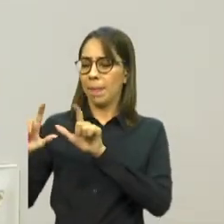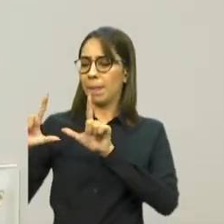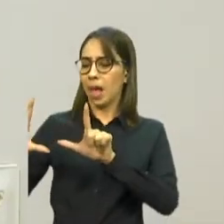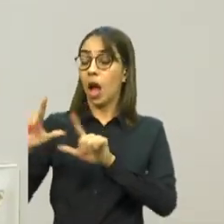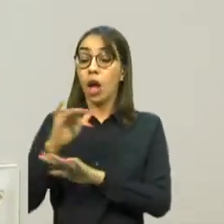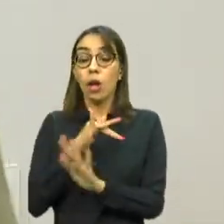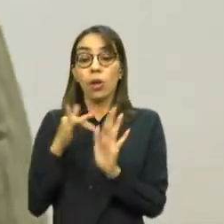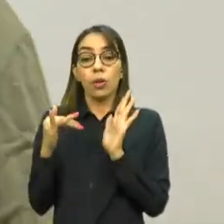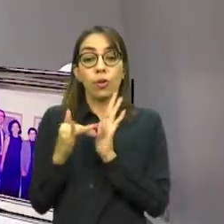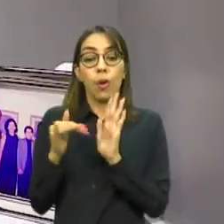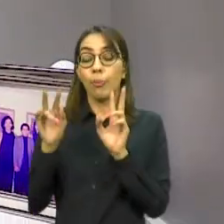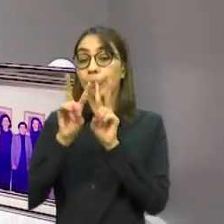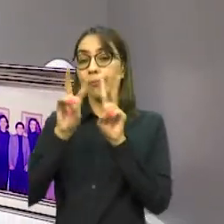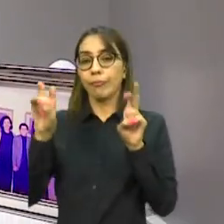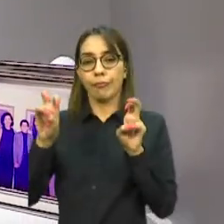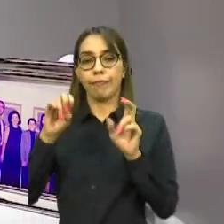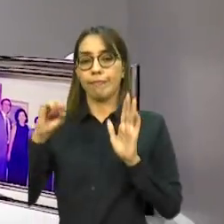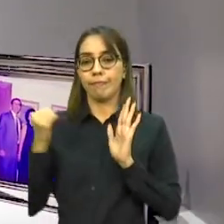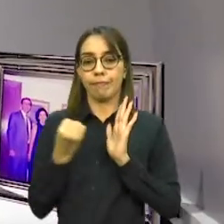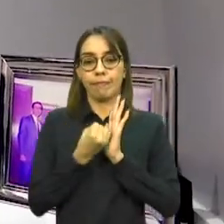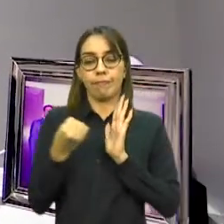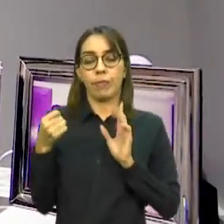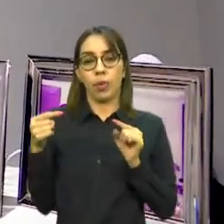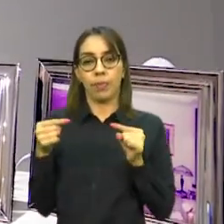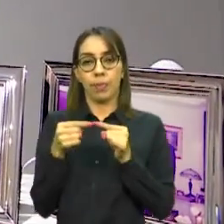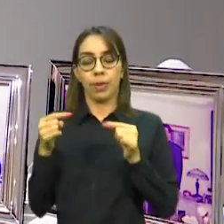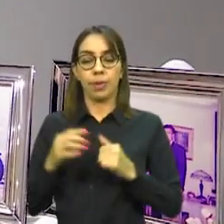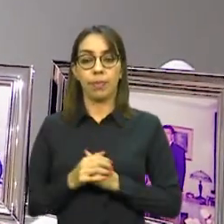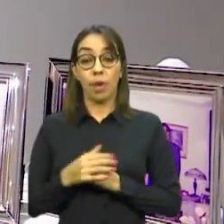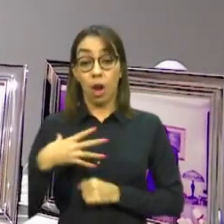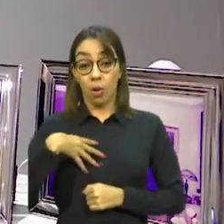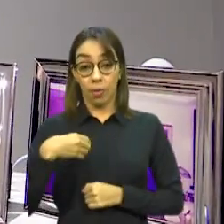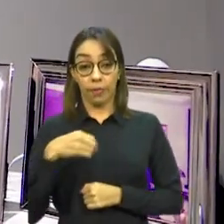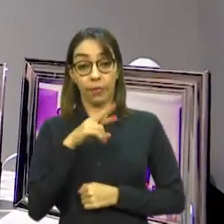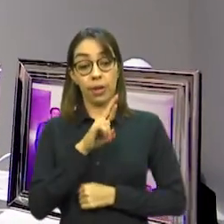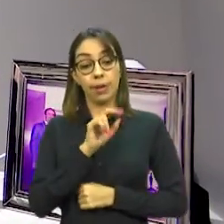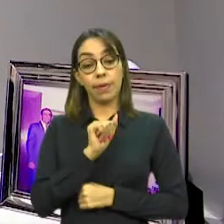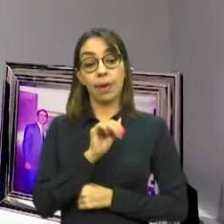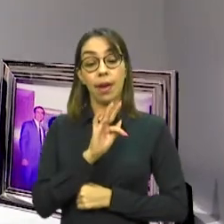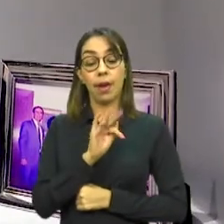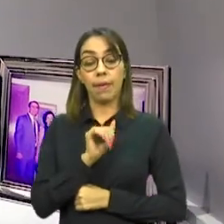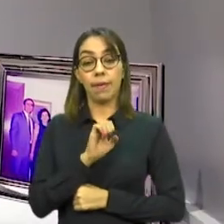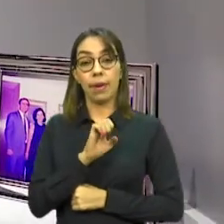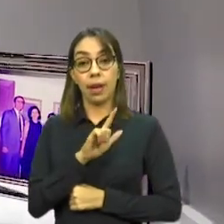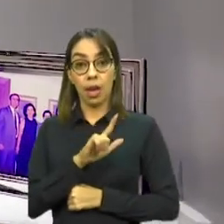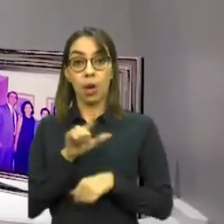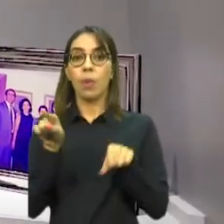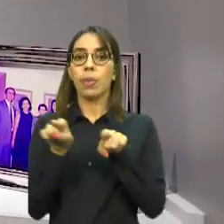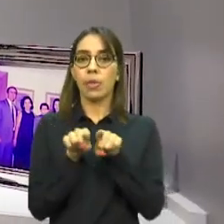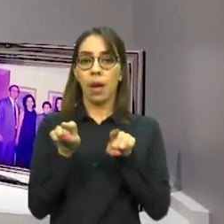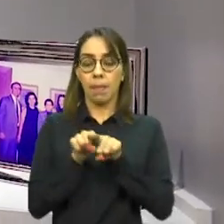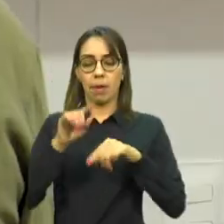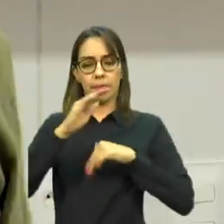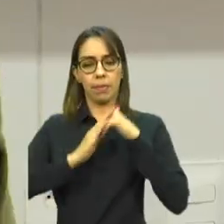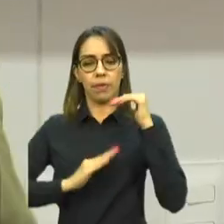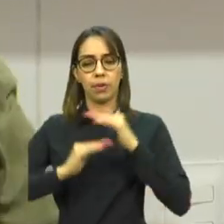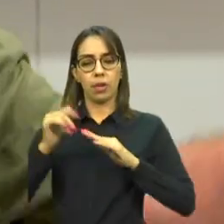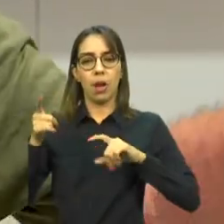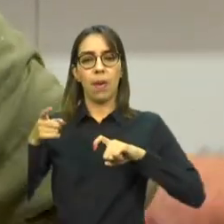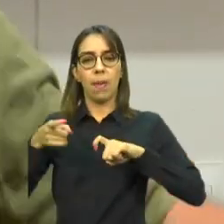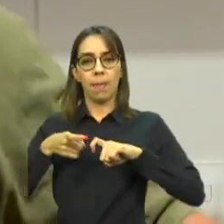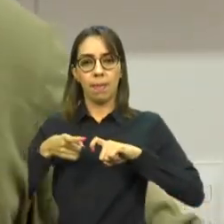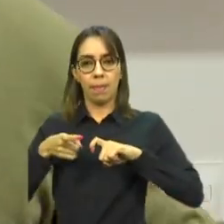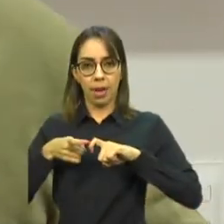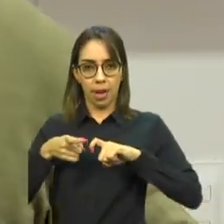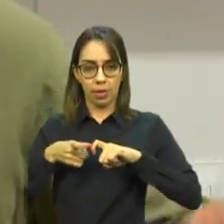marca das motocicletas. O filho Rafael seguiu a rota do pai. Também cardiologista, pilotava motocicleta. O filho Rafael,